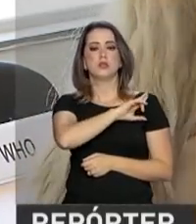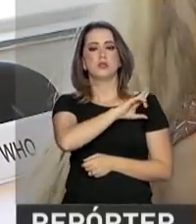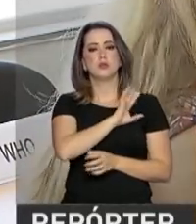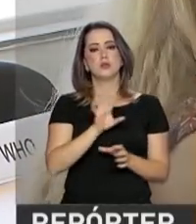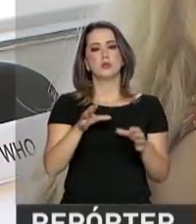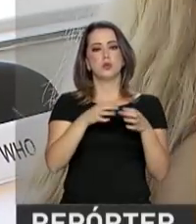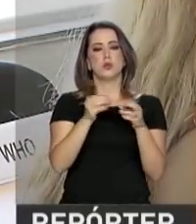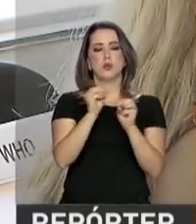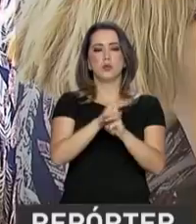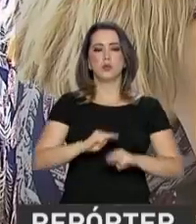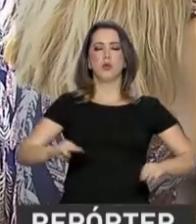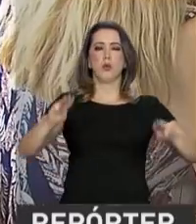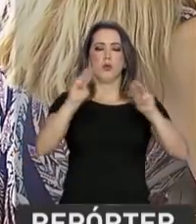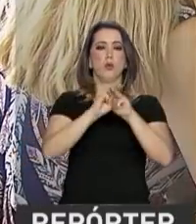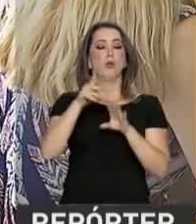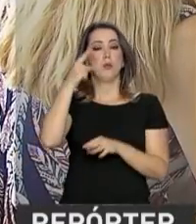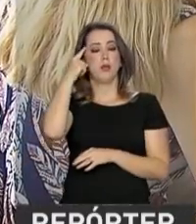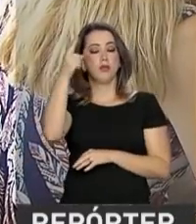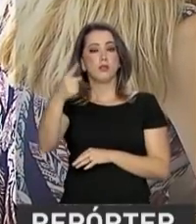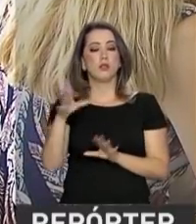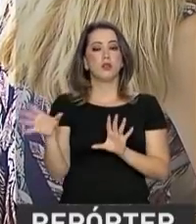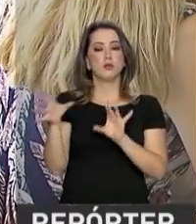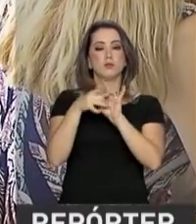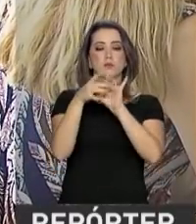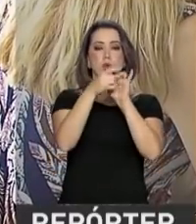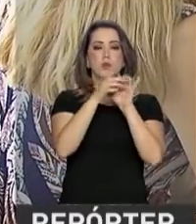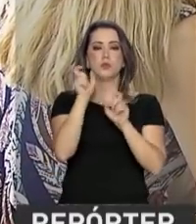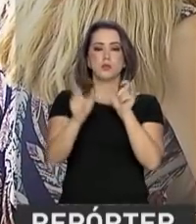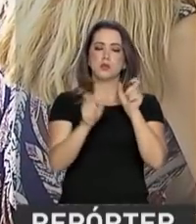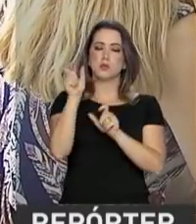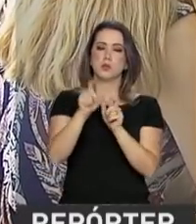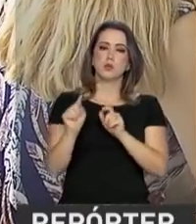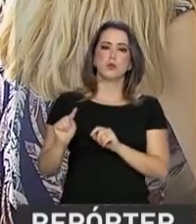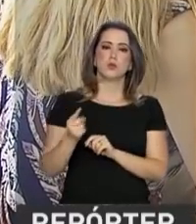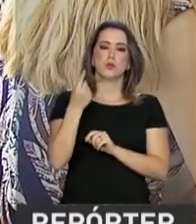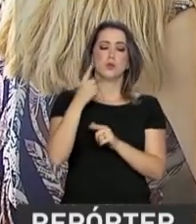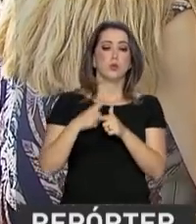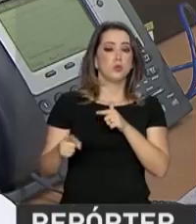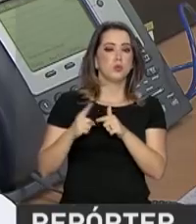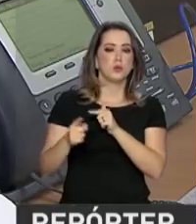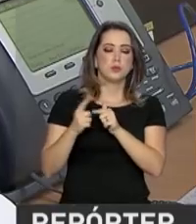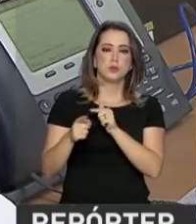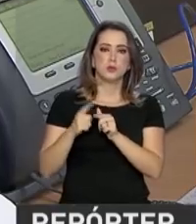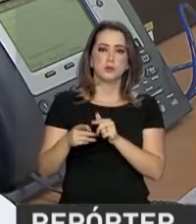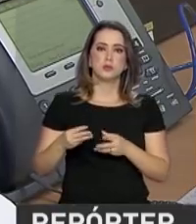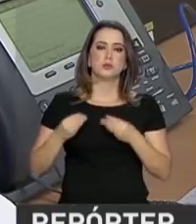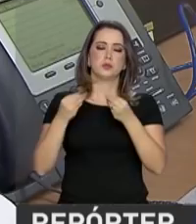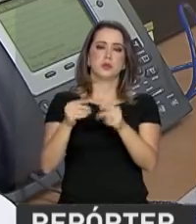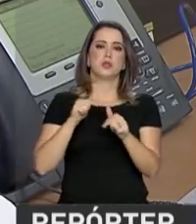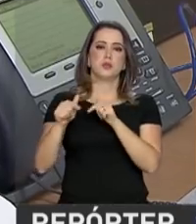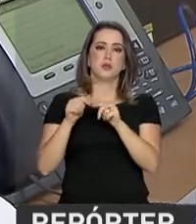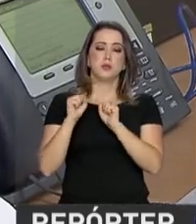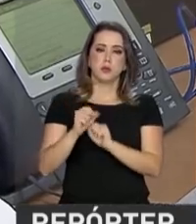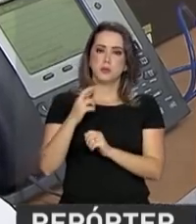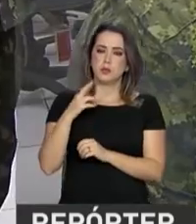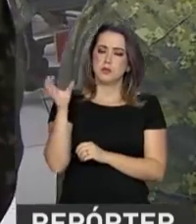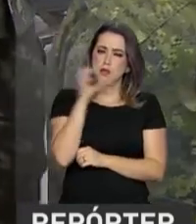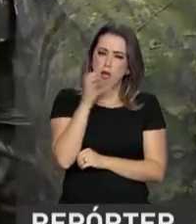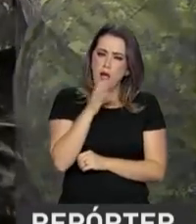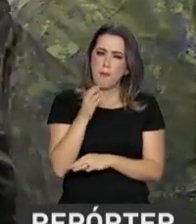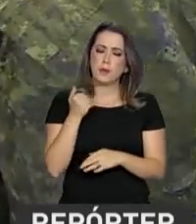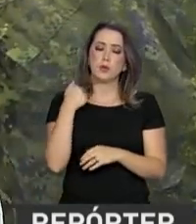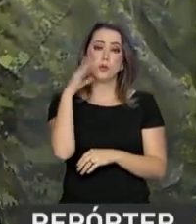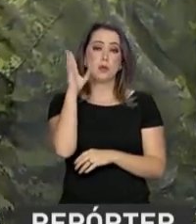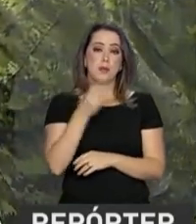Nações Unidas. A ideia é juntar todos os envolvidos numa situação de crise para que as ações sejam rápidas